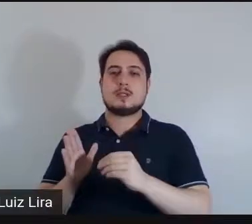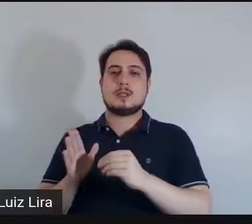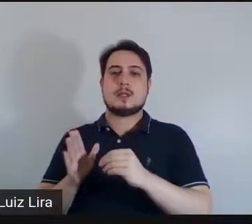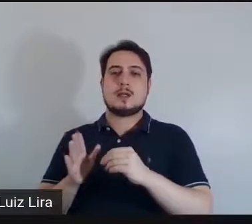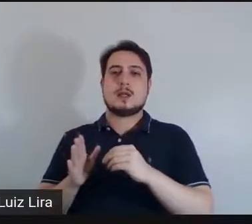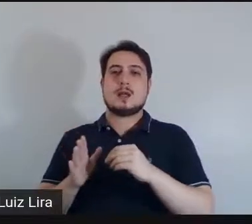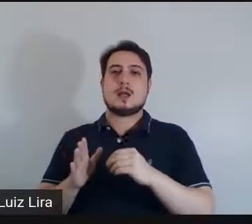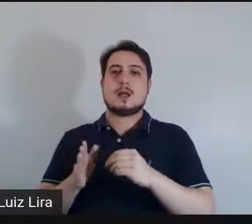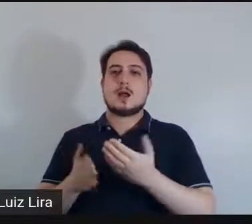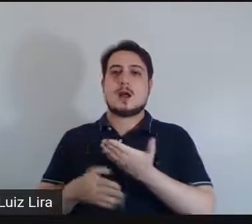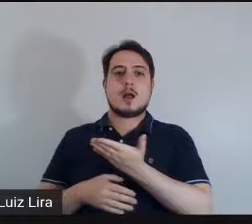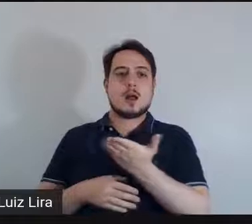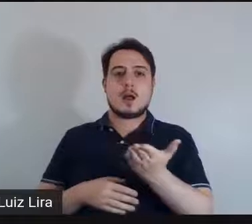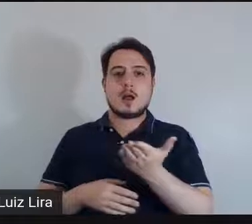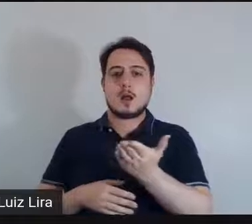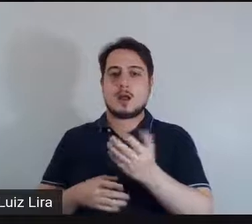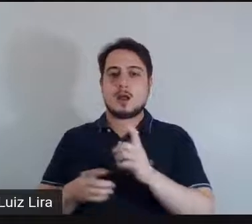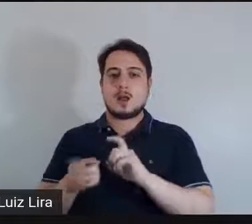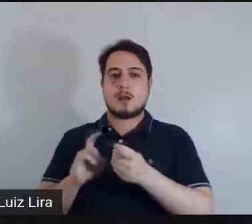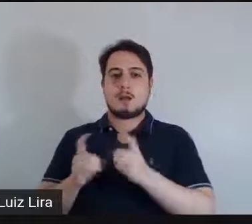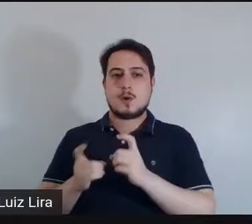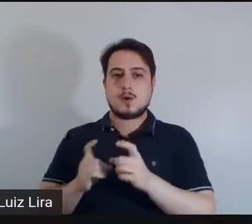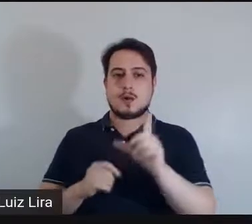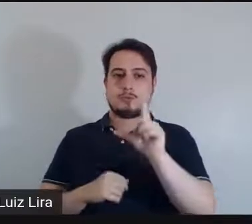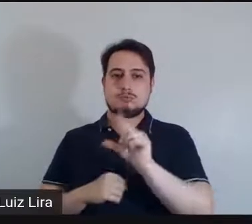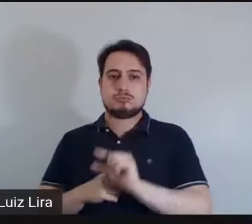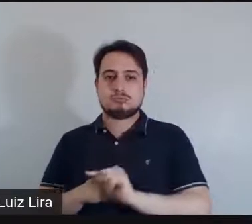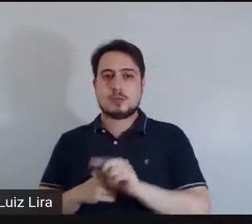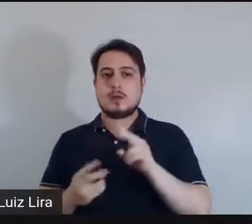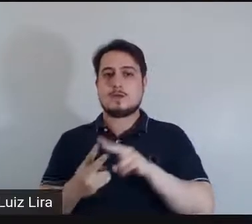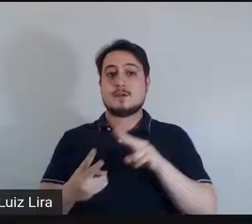cooperagem, ou apoio administrativo vai ser agora à distância.